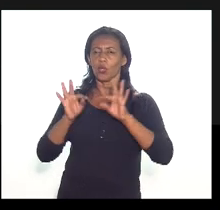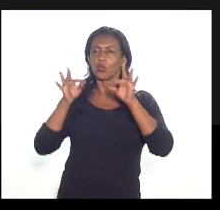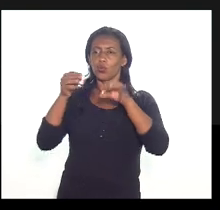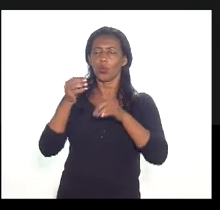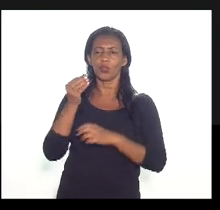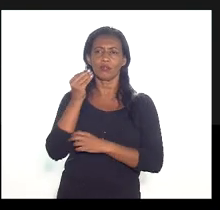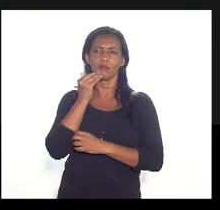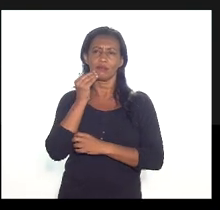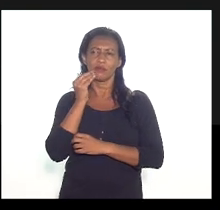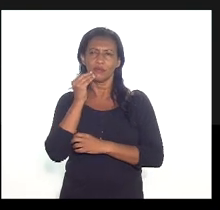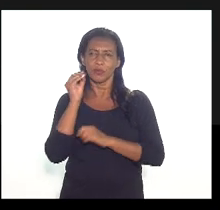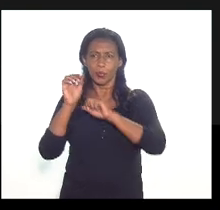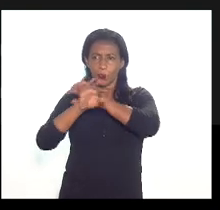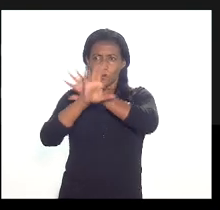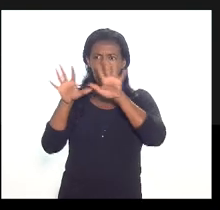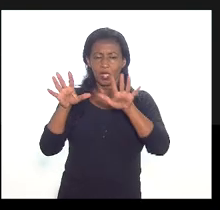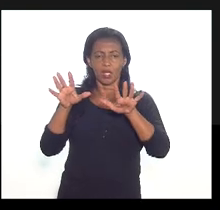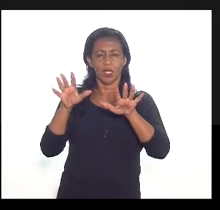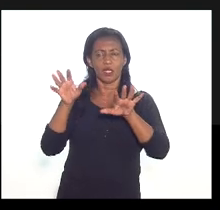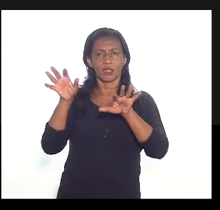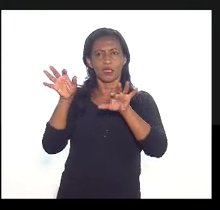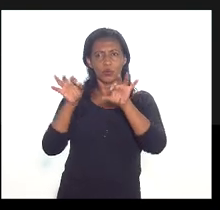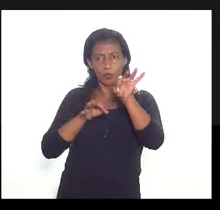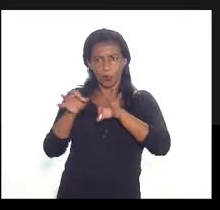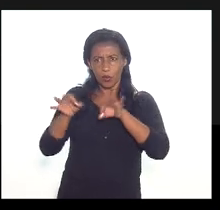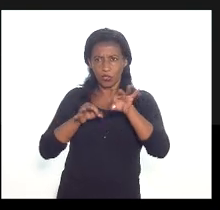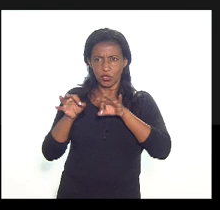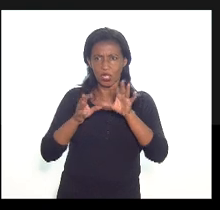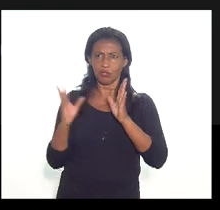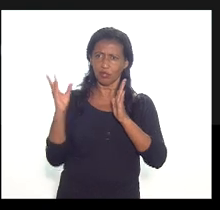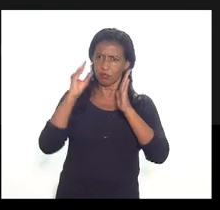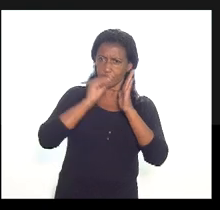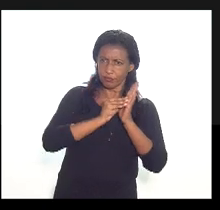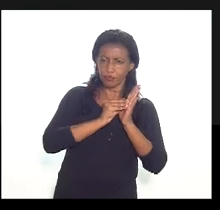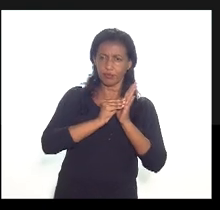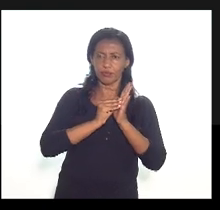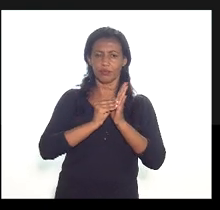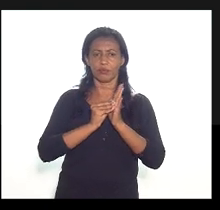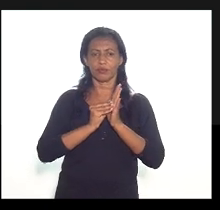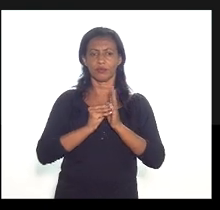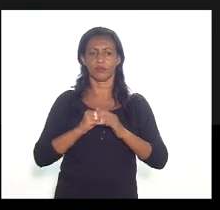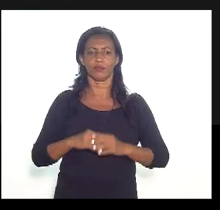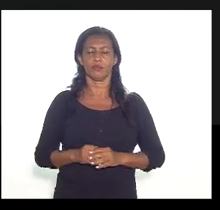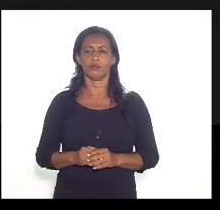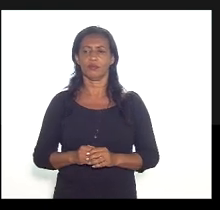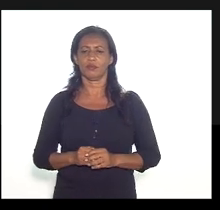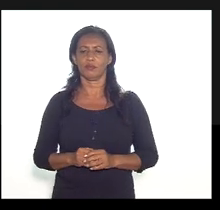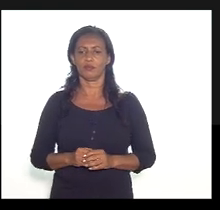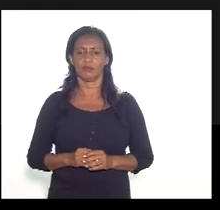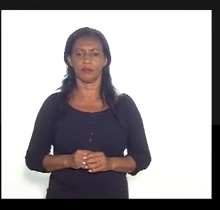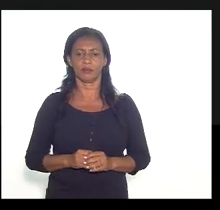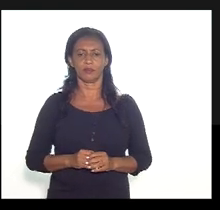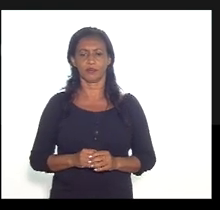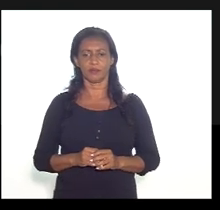da Lei 8445. Ela ficou aglutinada. Ela foi aglutinada.